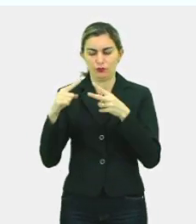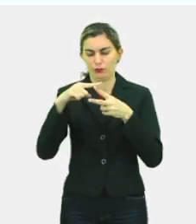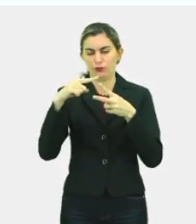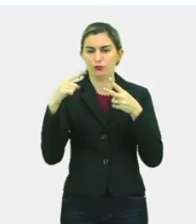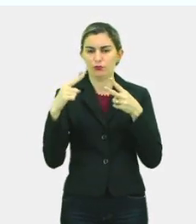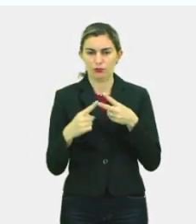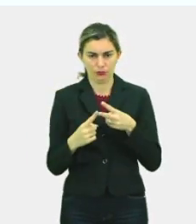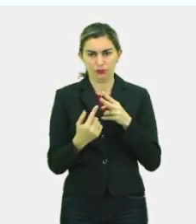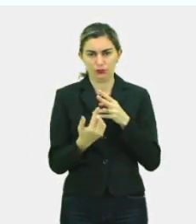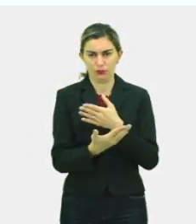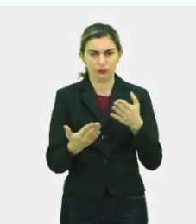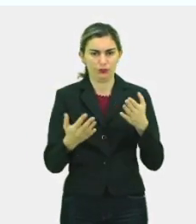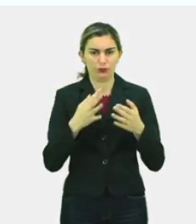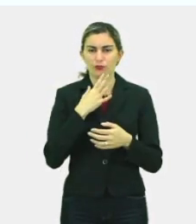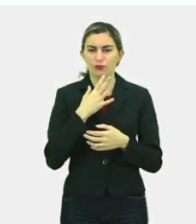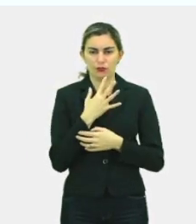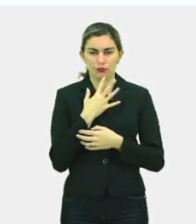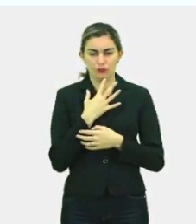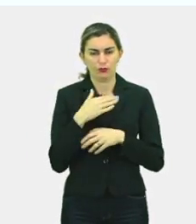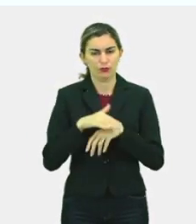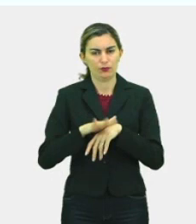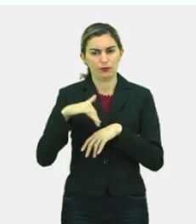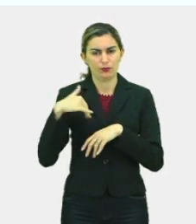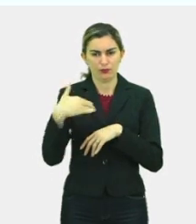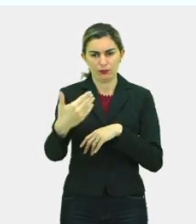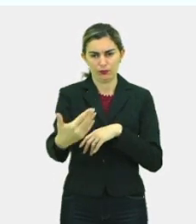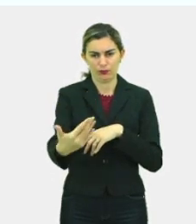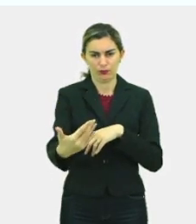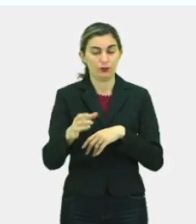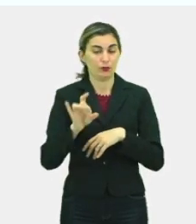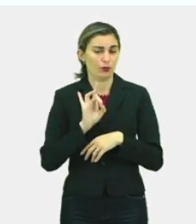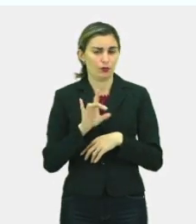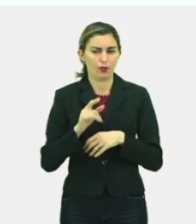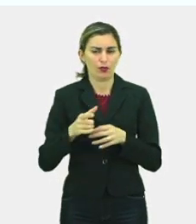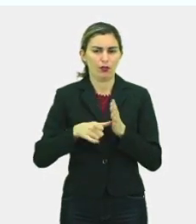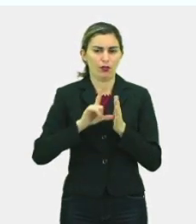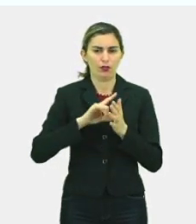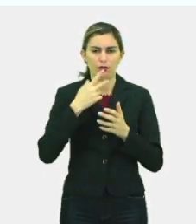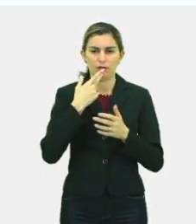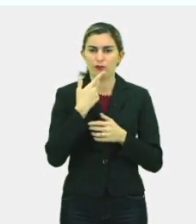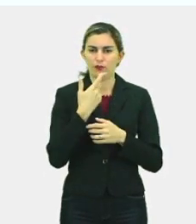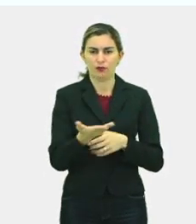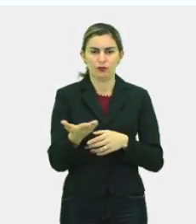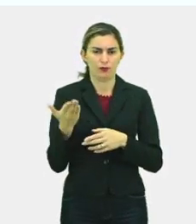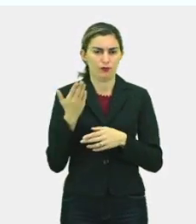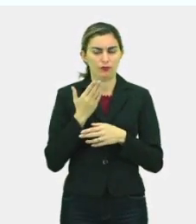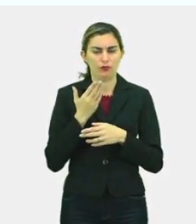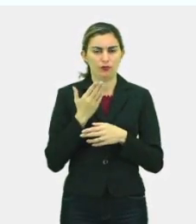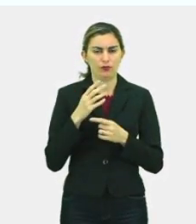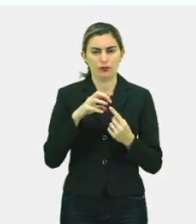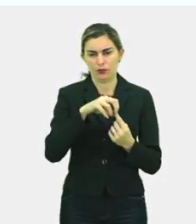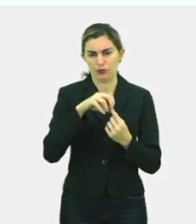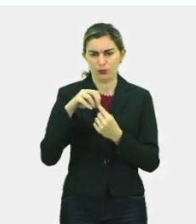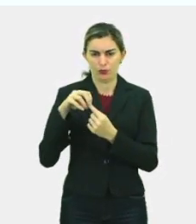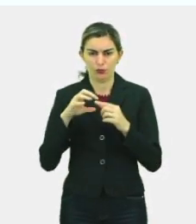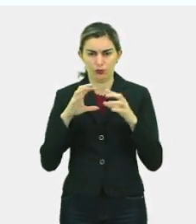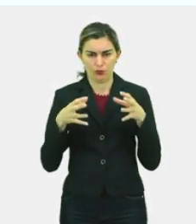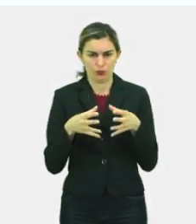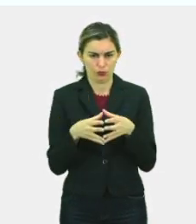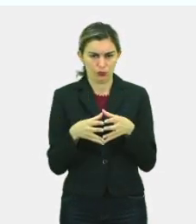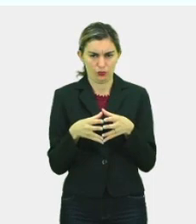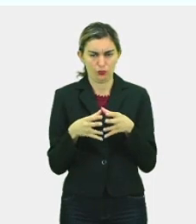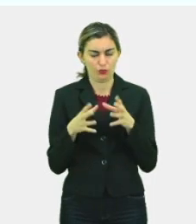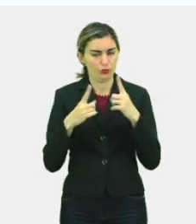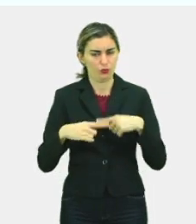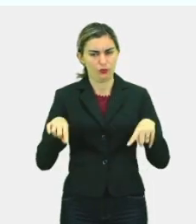duas modalidades que vocês vão conhecer mais à frente. Só que antes da gente falar sobre essas modalidades individuais e